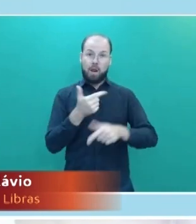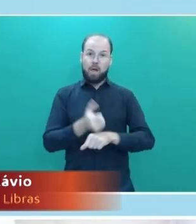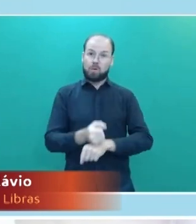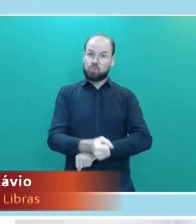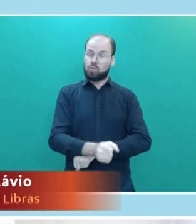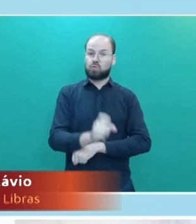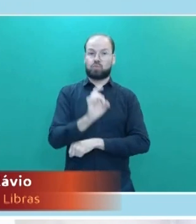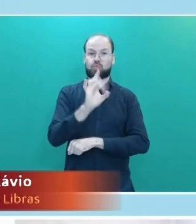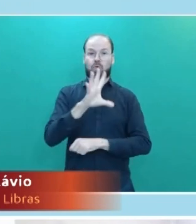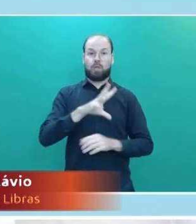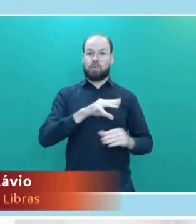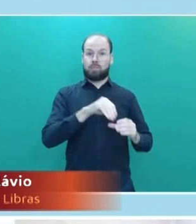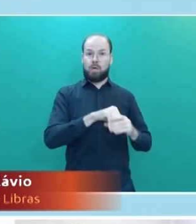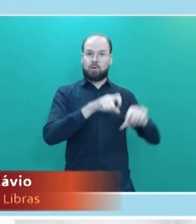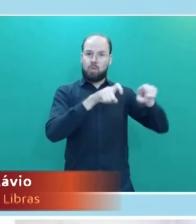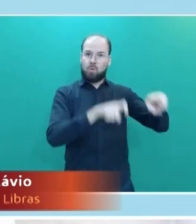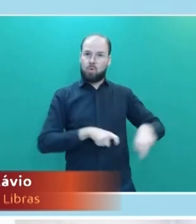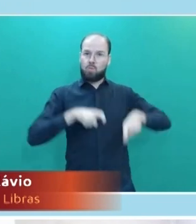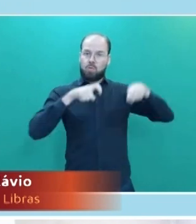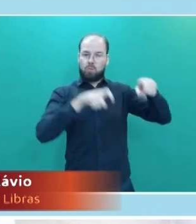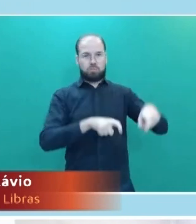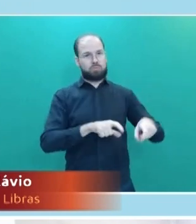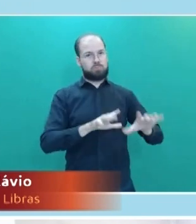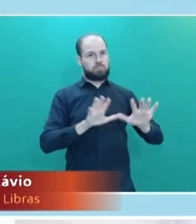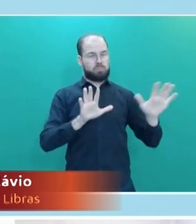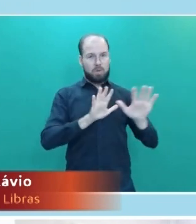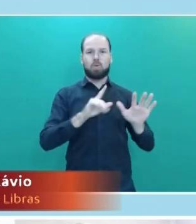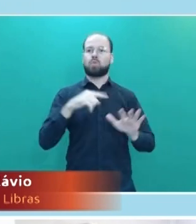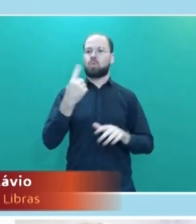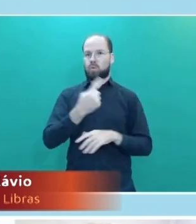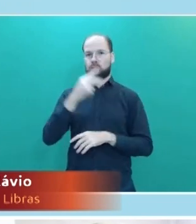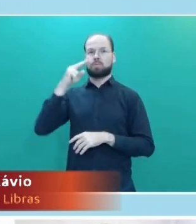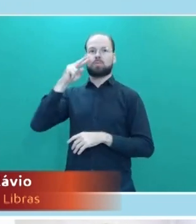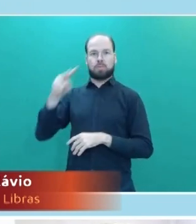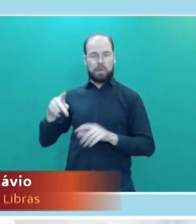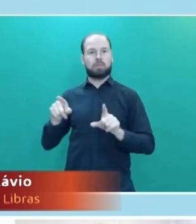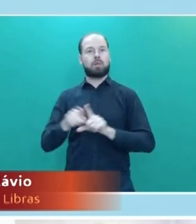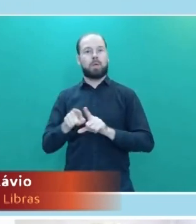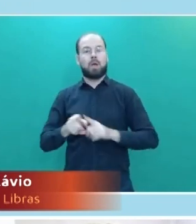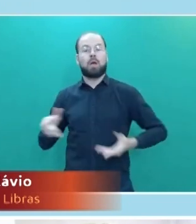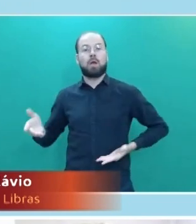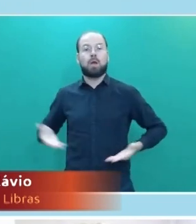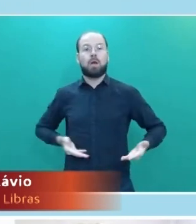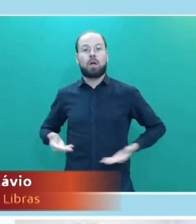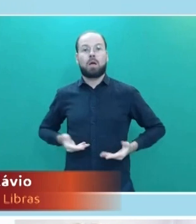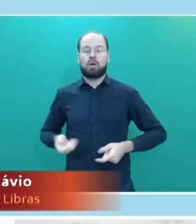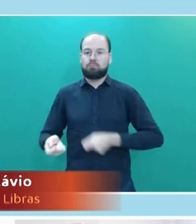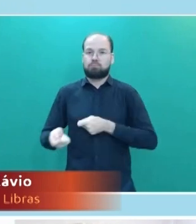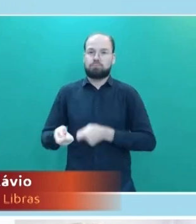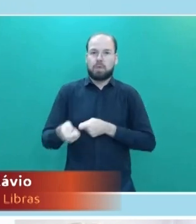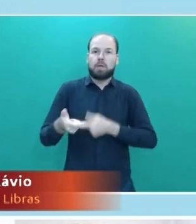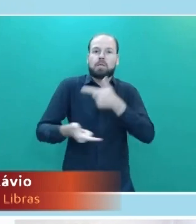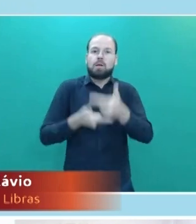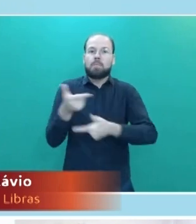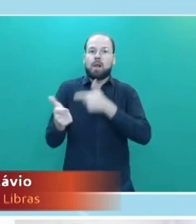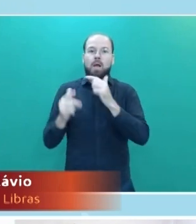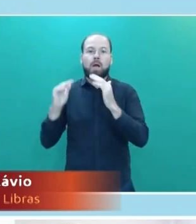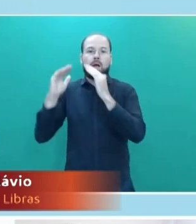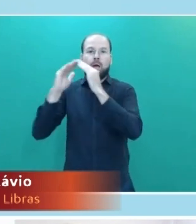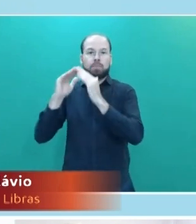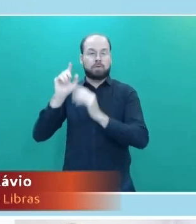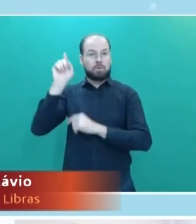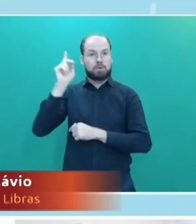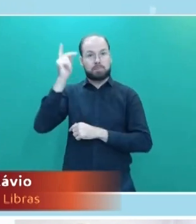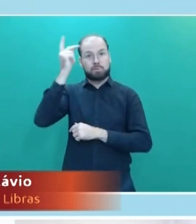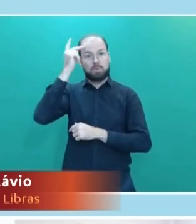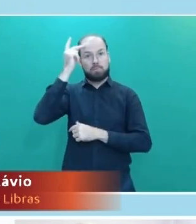do agronegócio, a gente também vê doméstico. Recentemente, foi um caso em São Paulo que causou muito